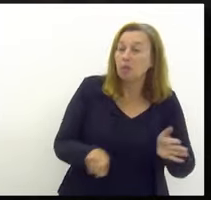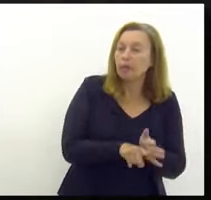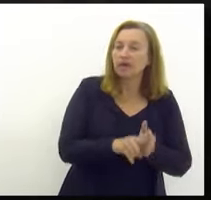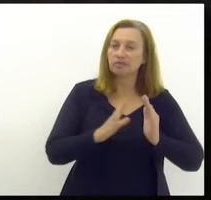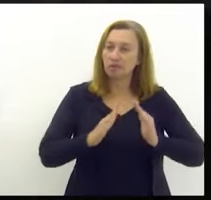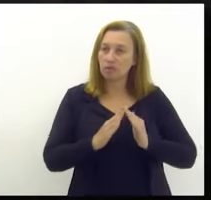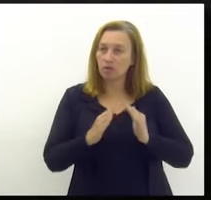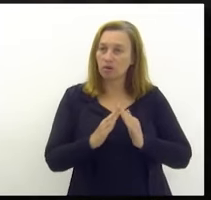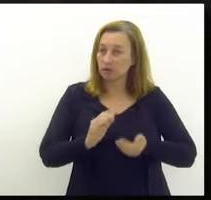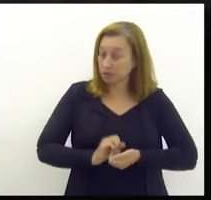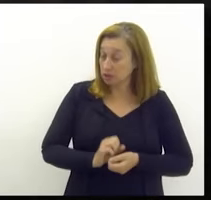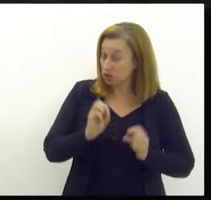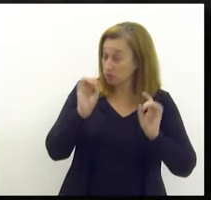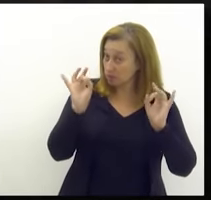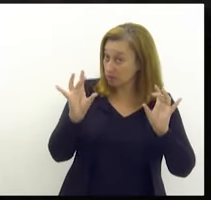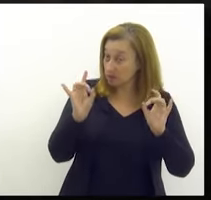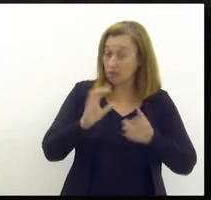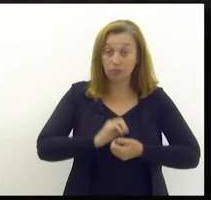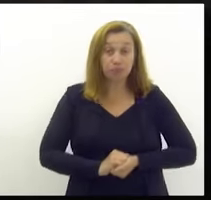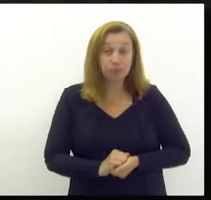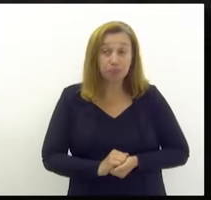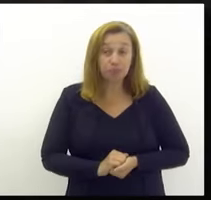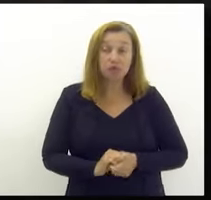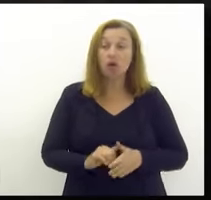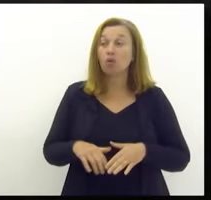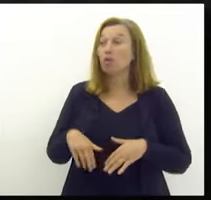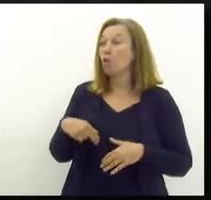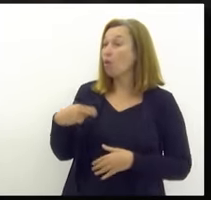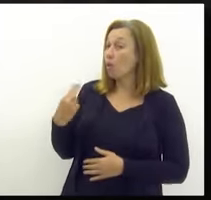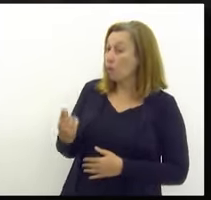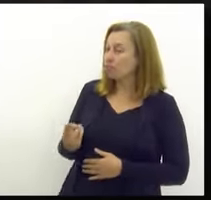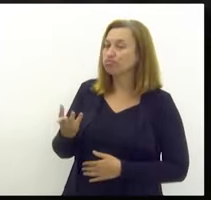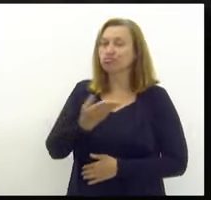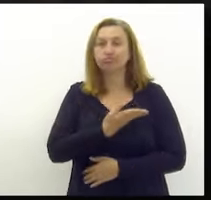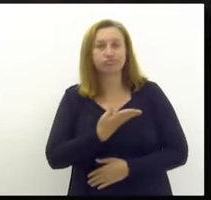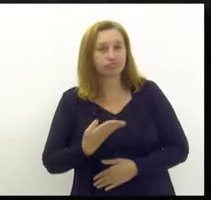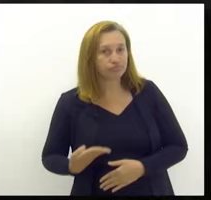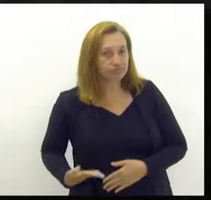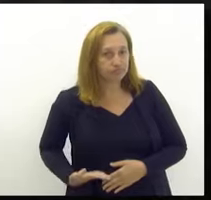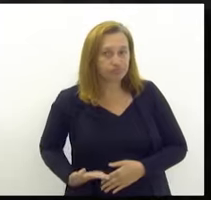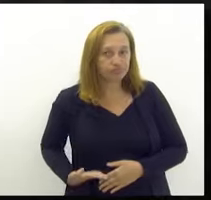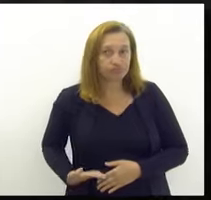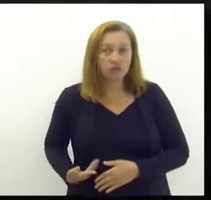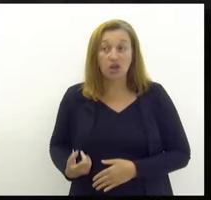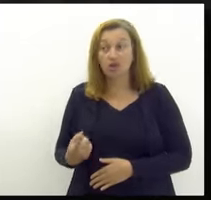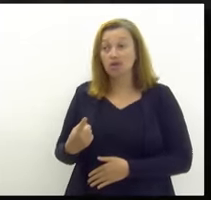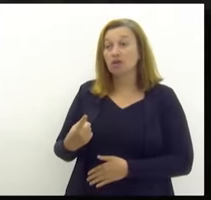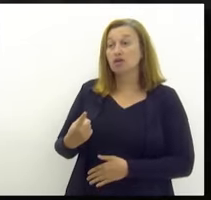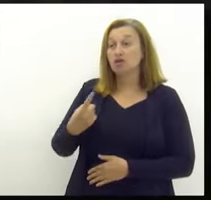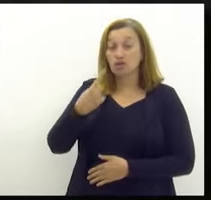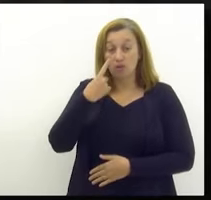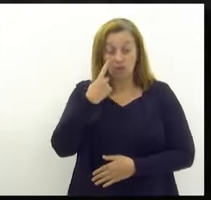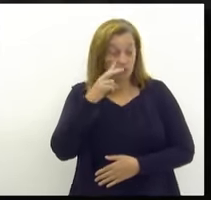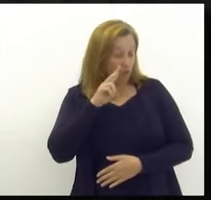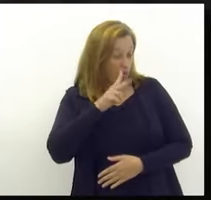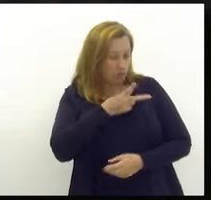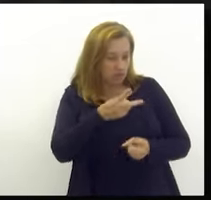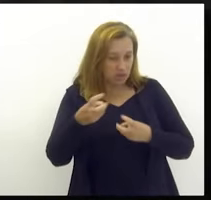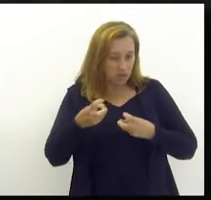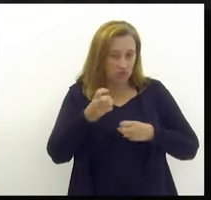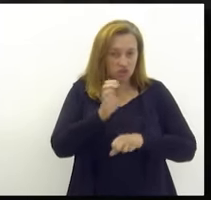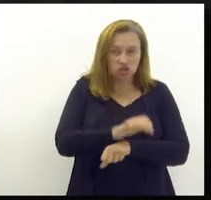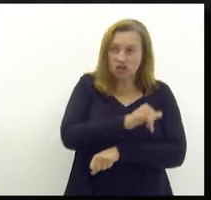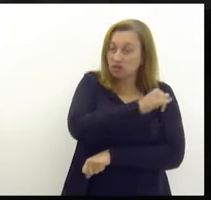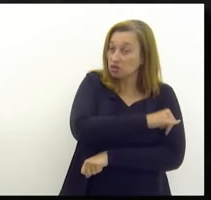de especial interesse social ou seja o governador olha para o Estado do Rio de Janeiro